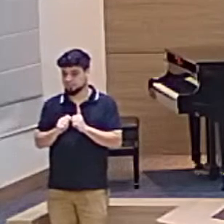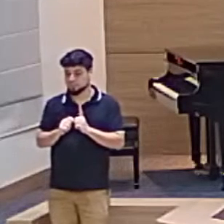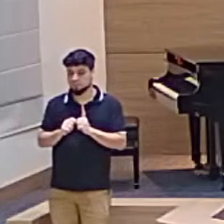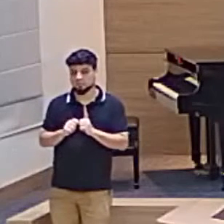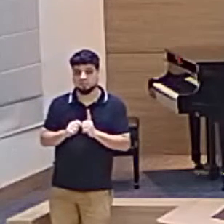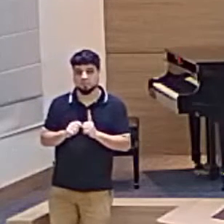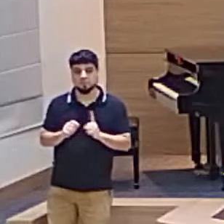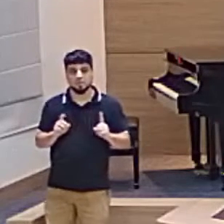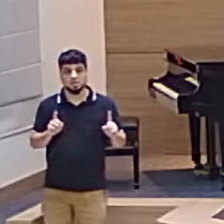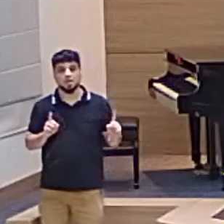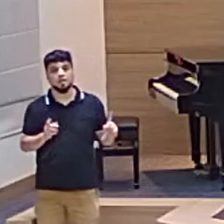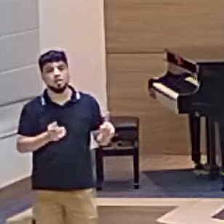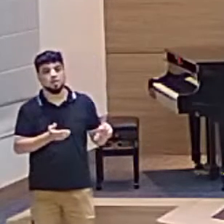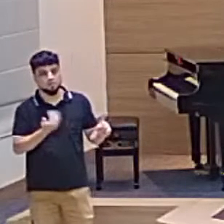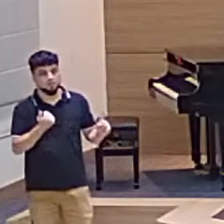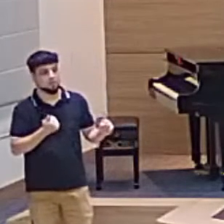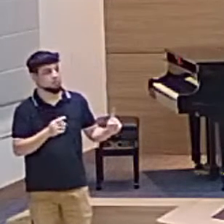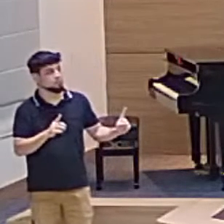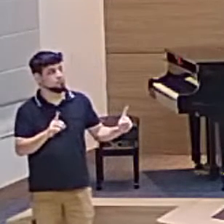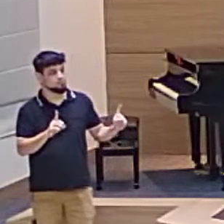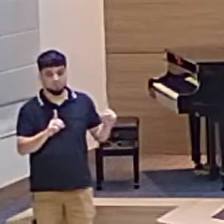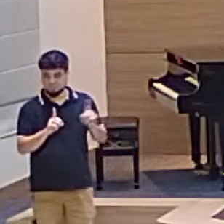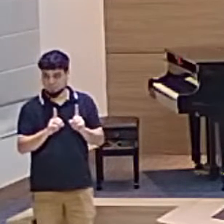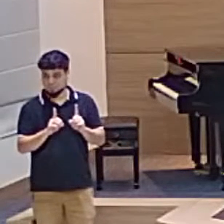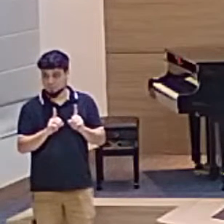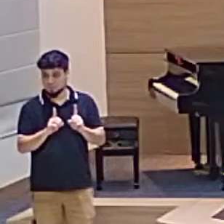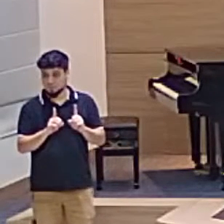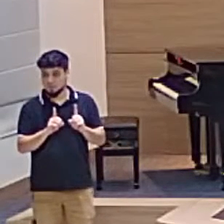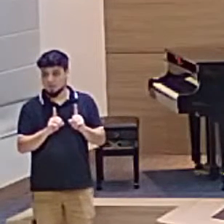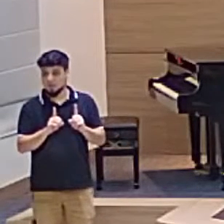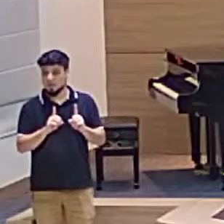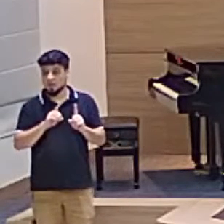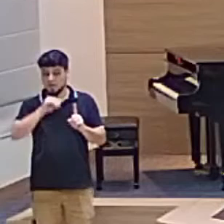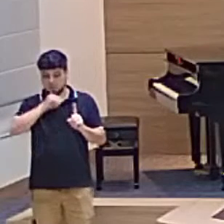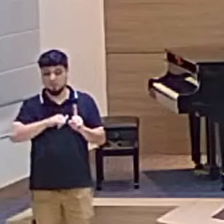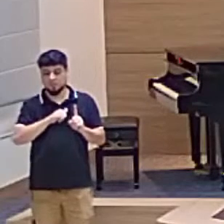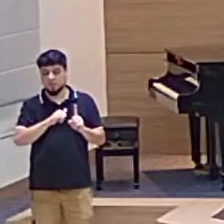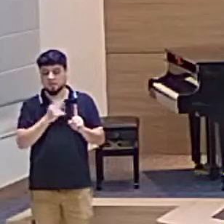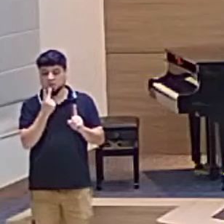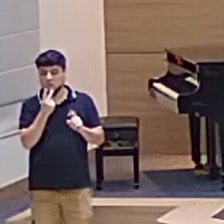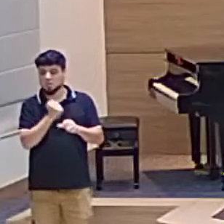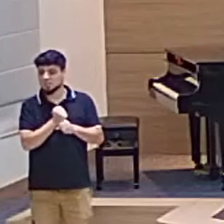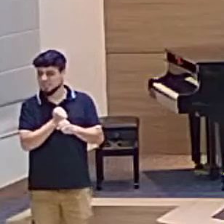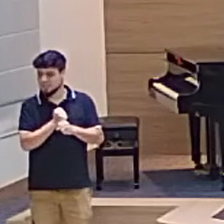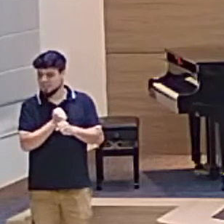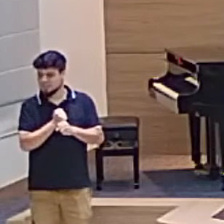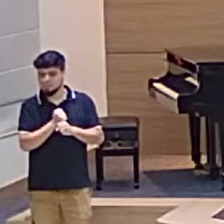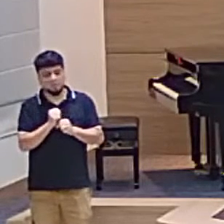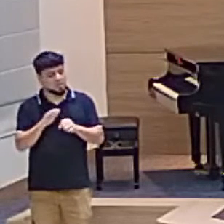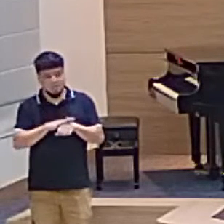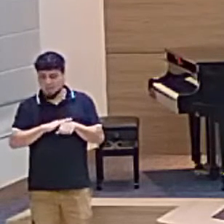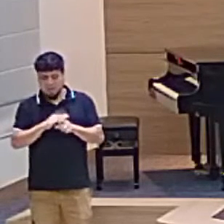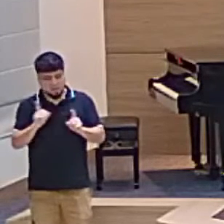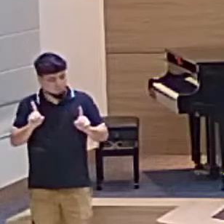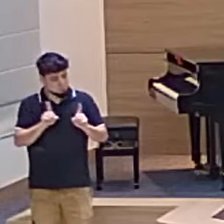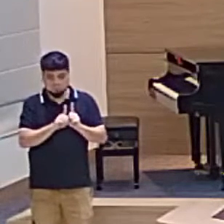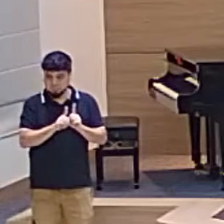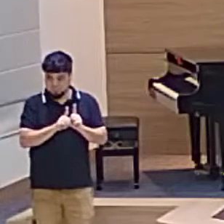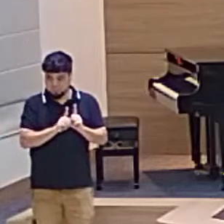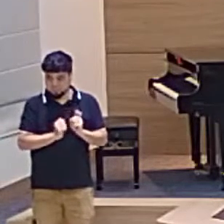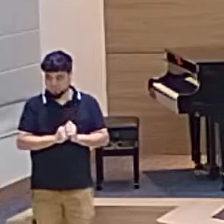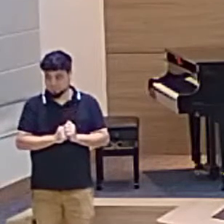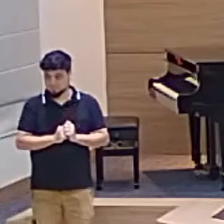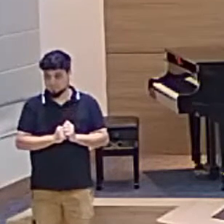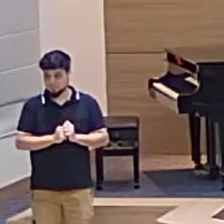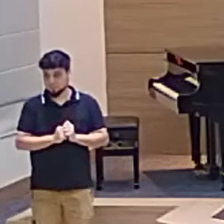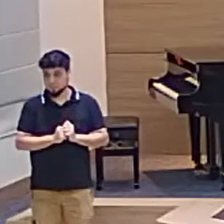Absalão já no reino de Israel dois anos sim depois de dois anos ele chama agora pode vir quando a pessoa não chega sabe o que que Davi faz